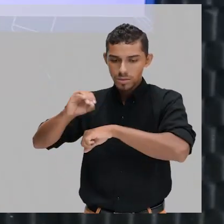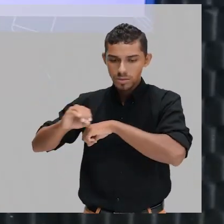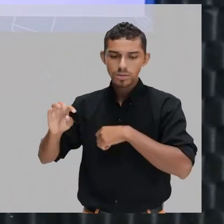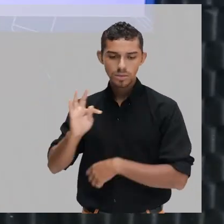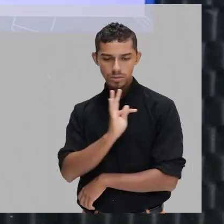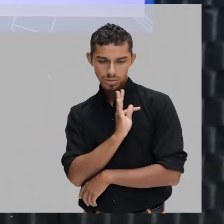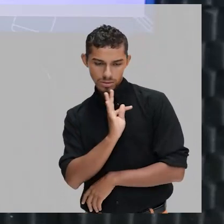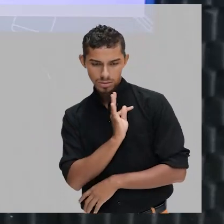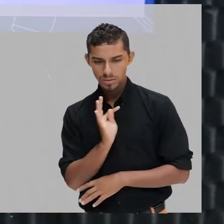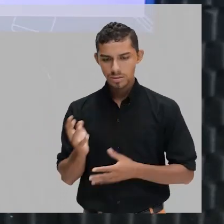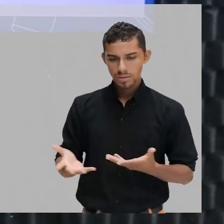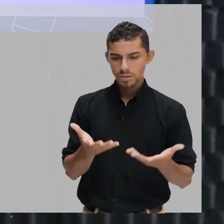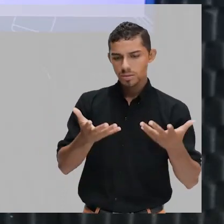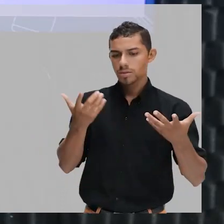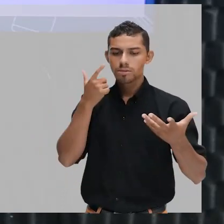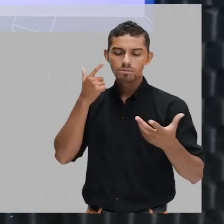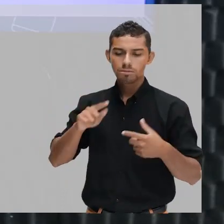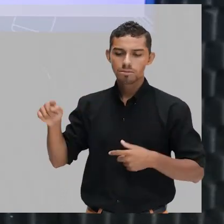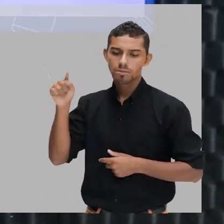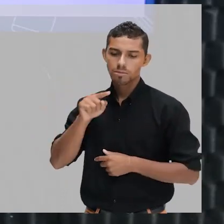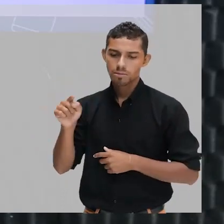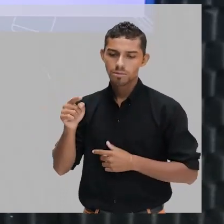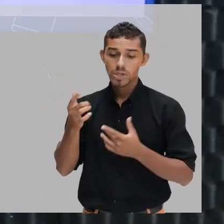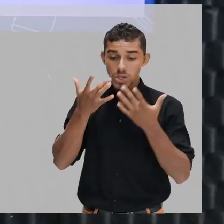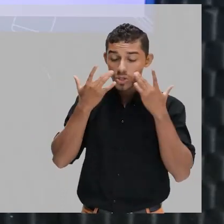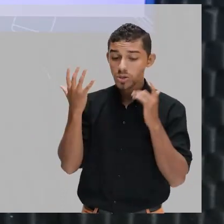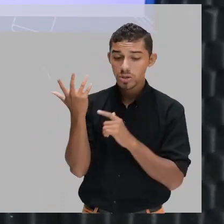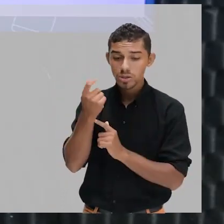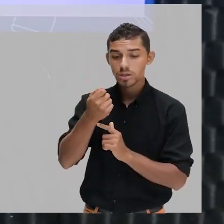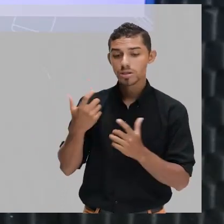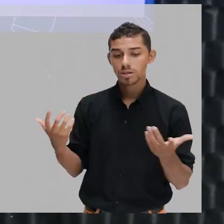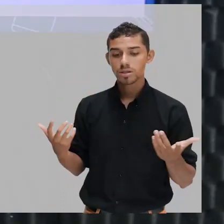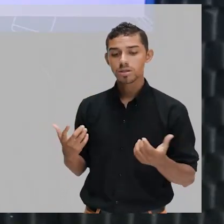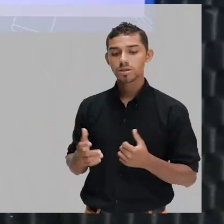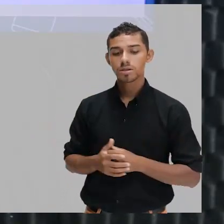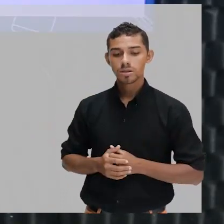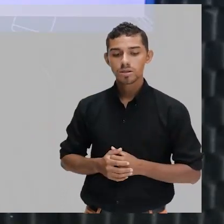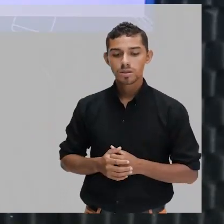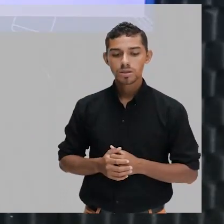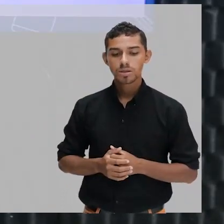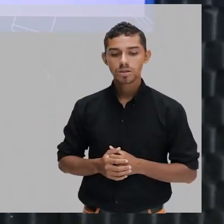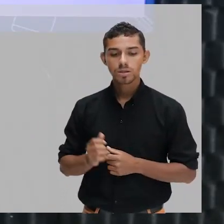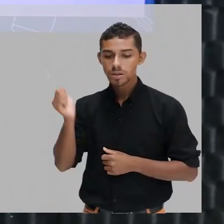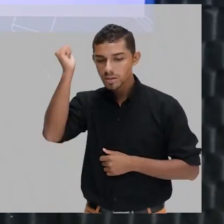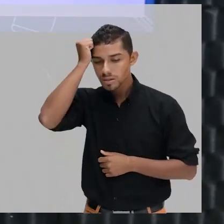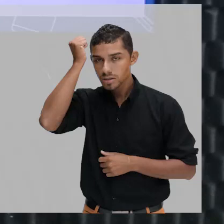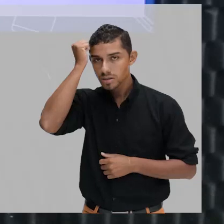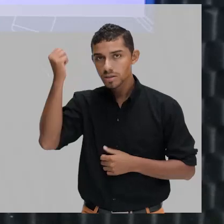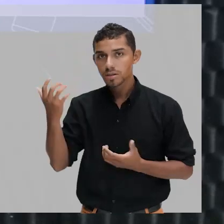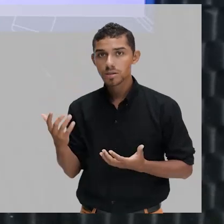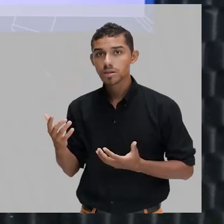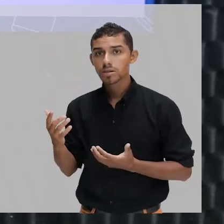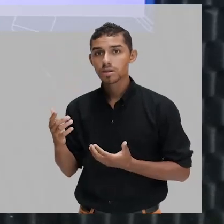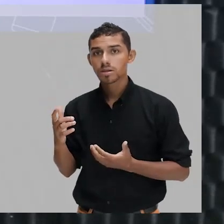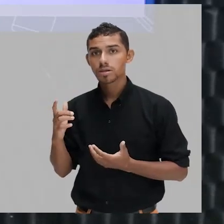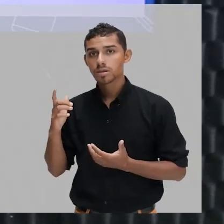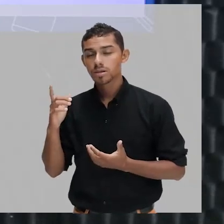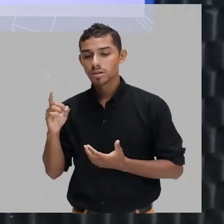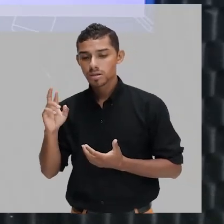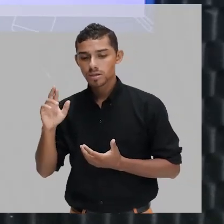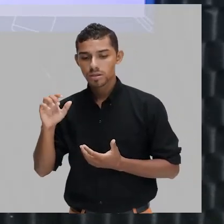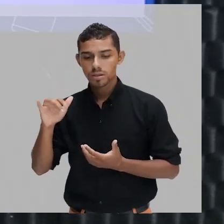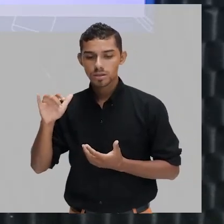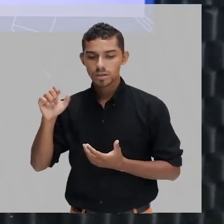técnica de animação de bonecos, dramaturgia para o teatro infantil, de bonecos ou de animação. Dramaturgia,